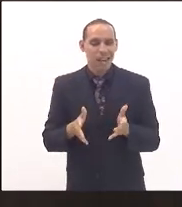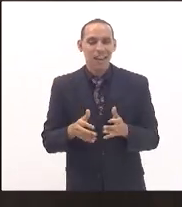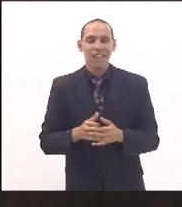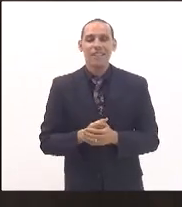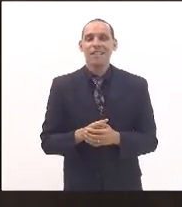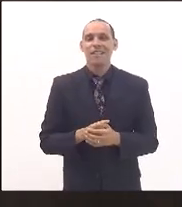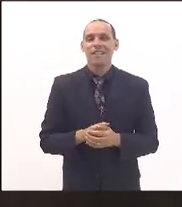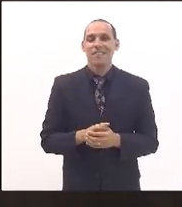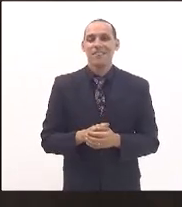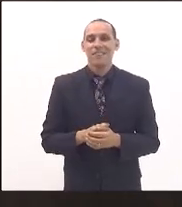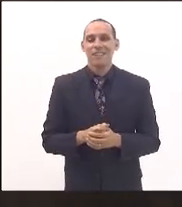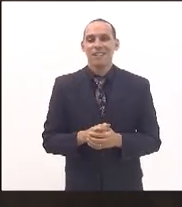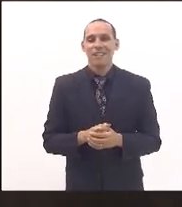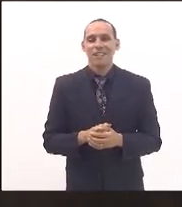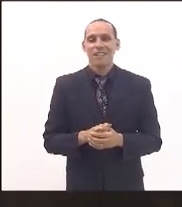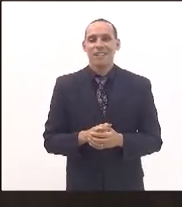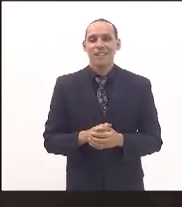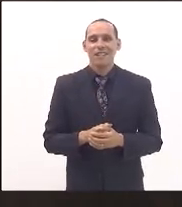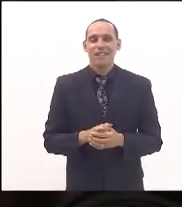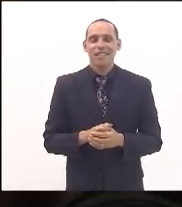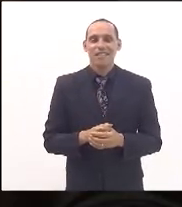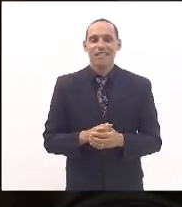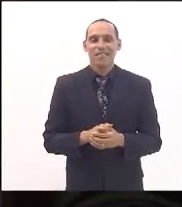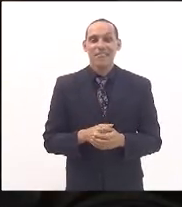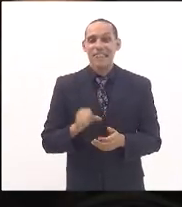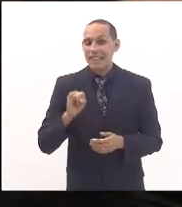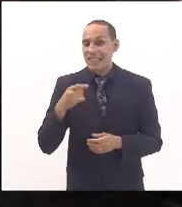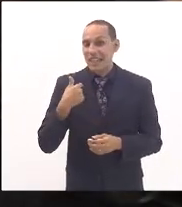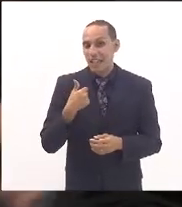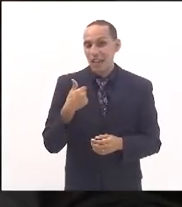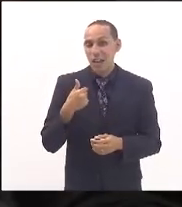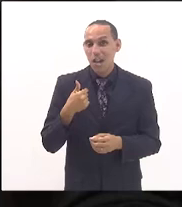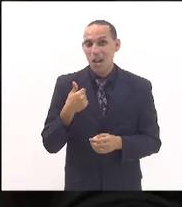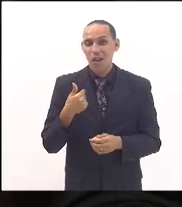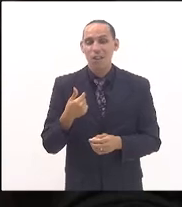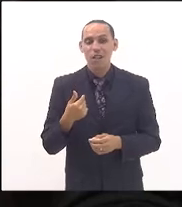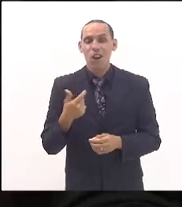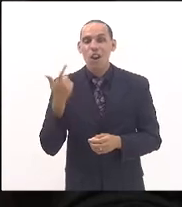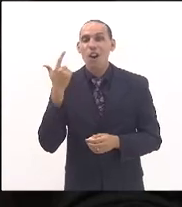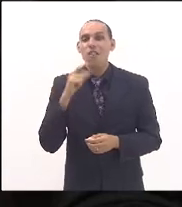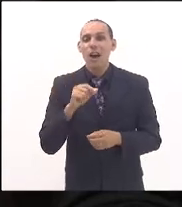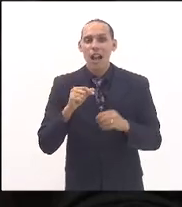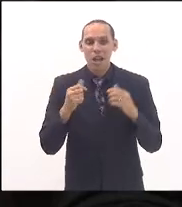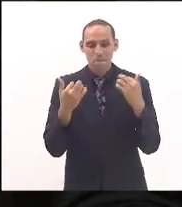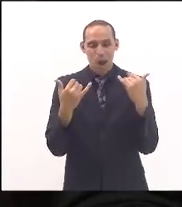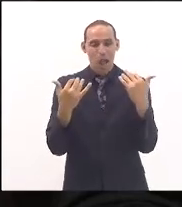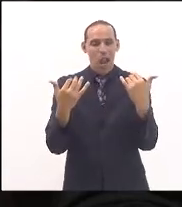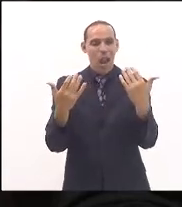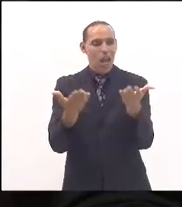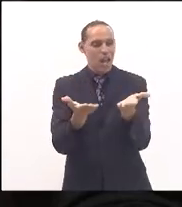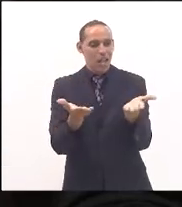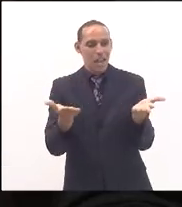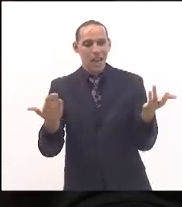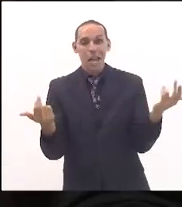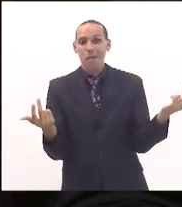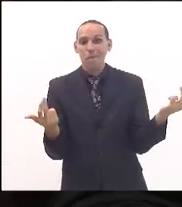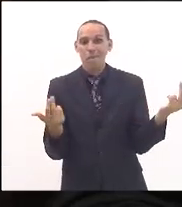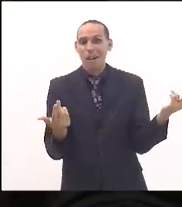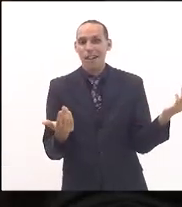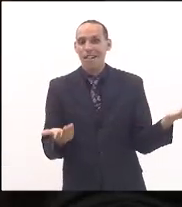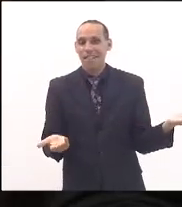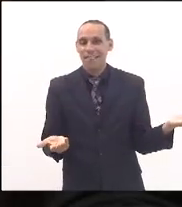anos e quando você conseguisse colocar um público tão grande e tão